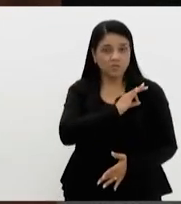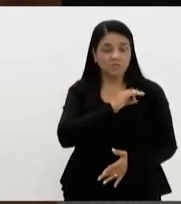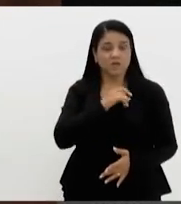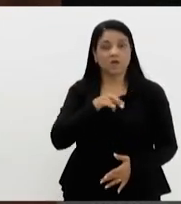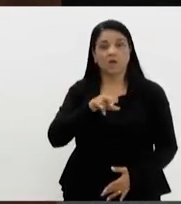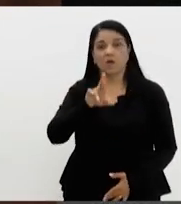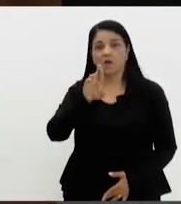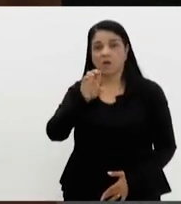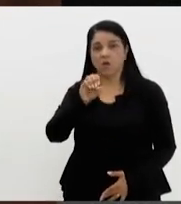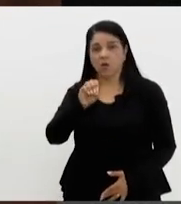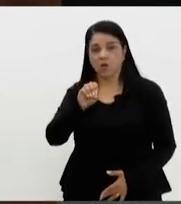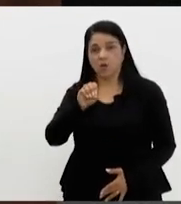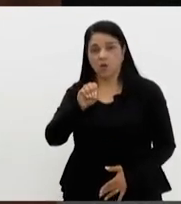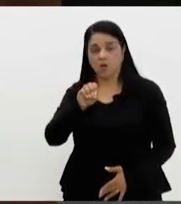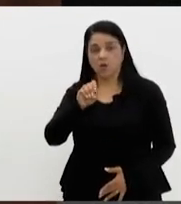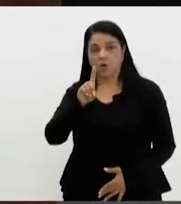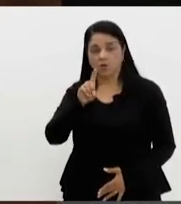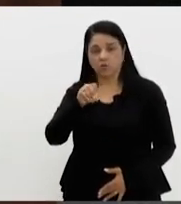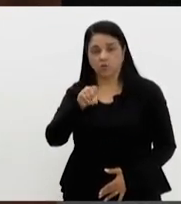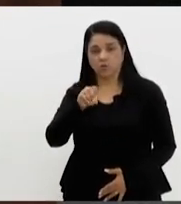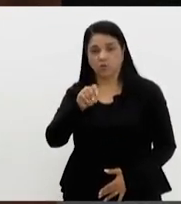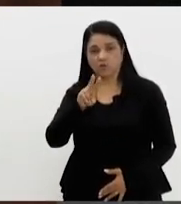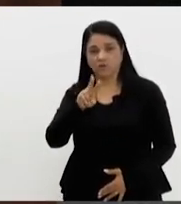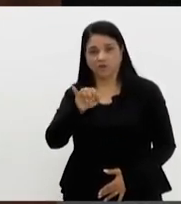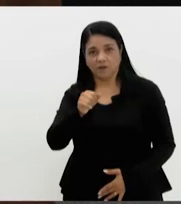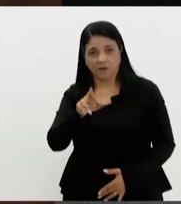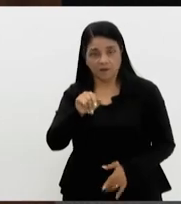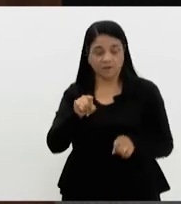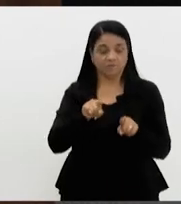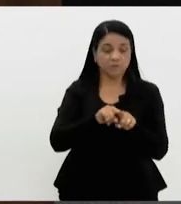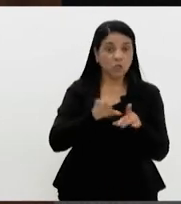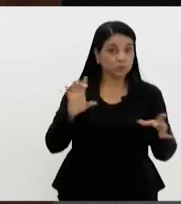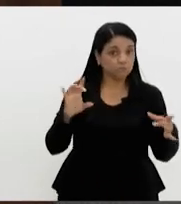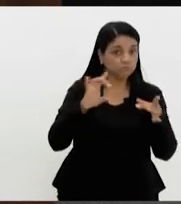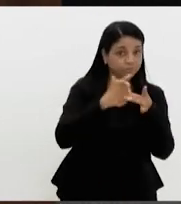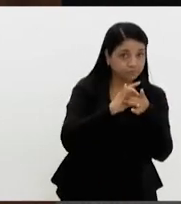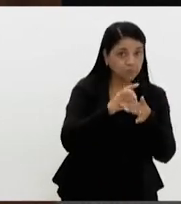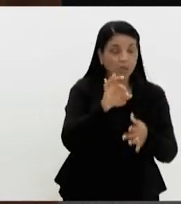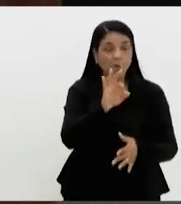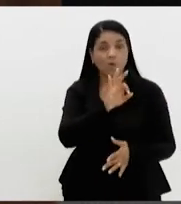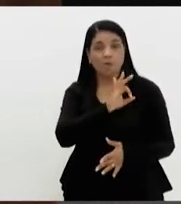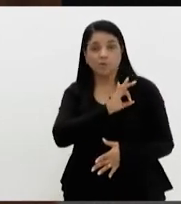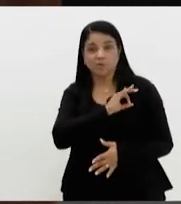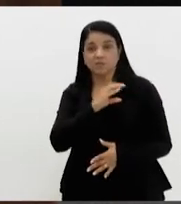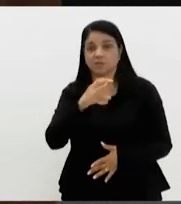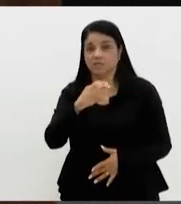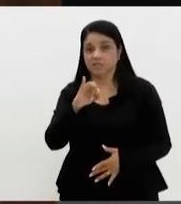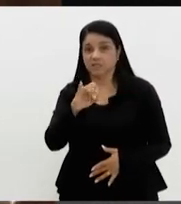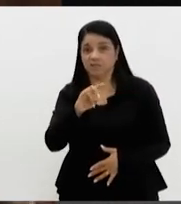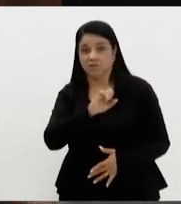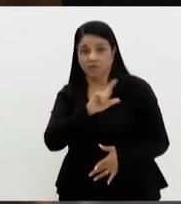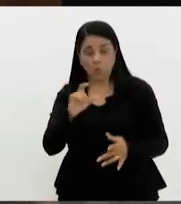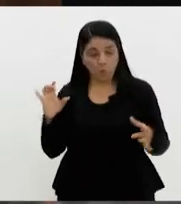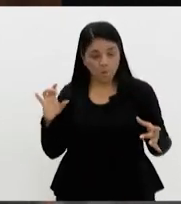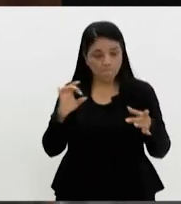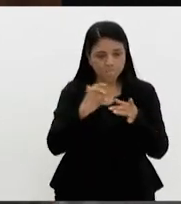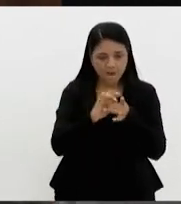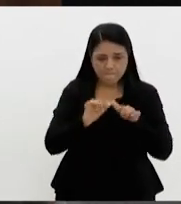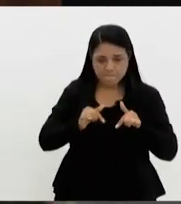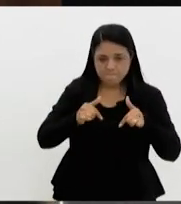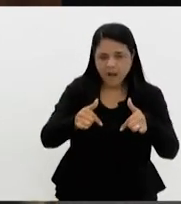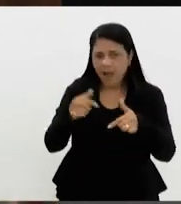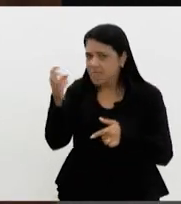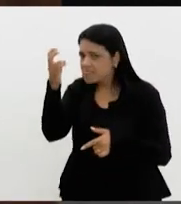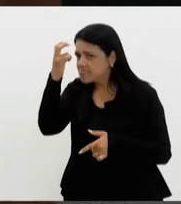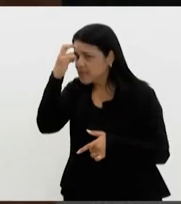tempo participava de ações truculentas, e, nesse caso, participou de uma ação muito bem-sucedida, de